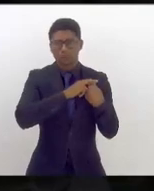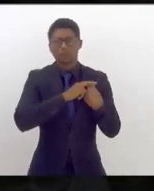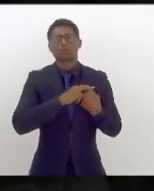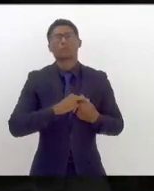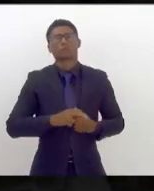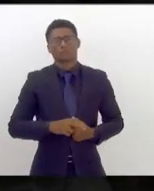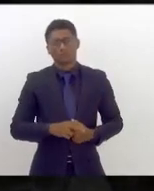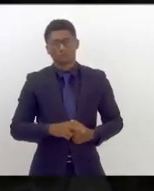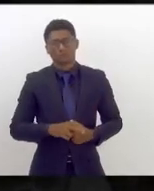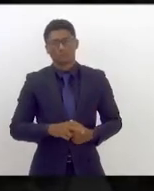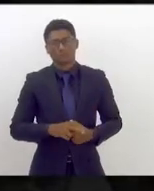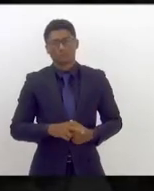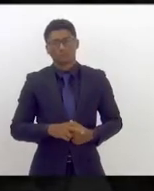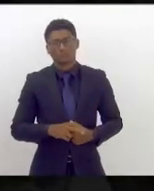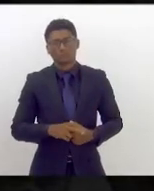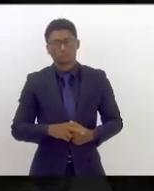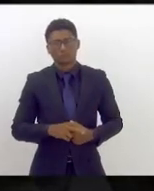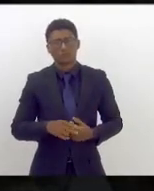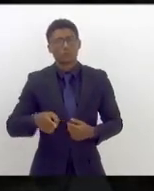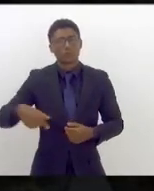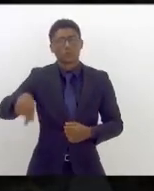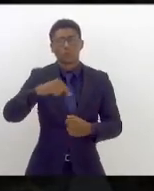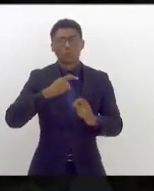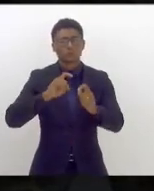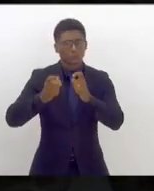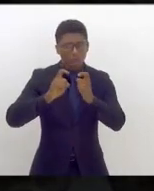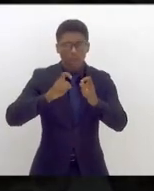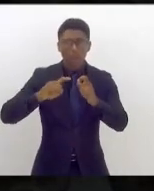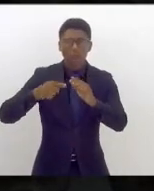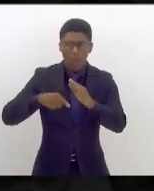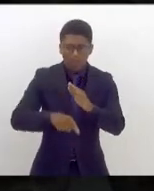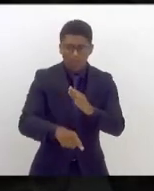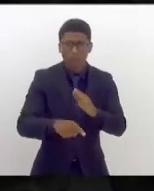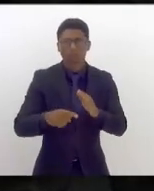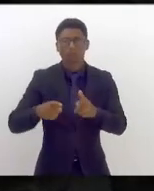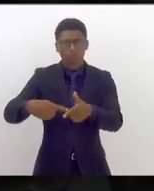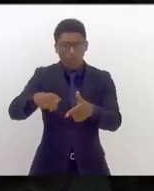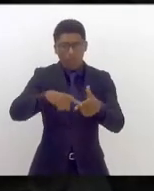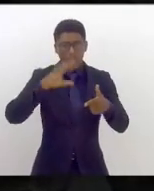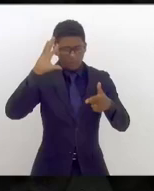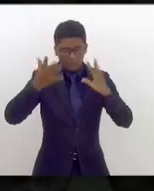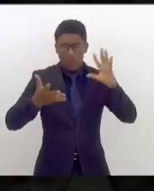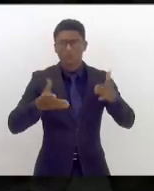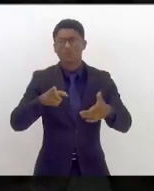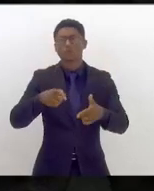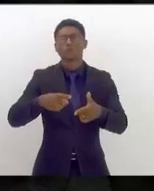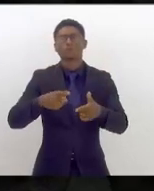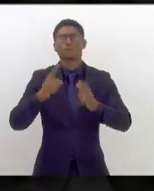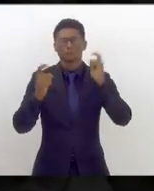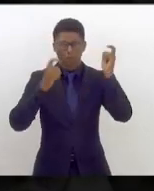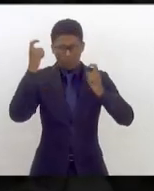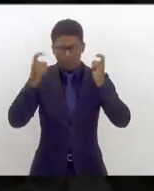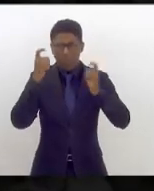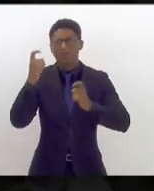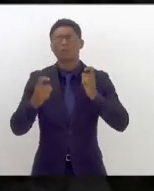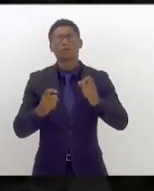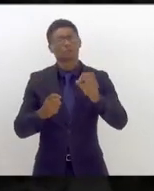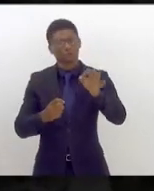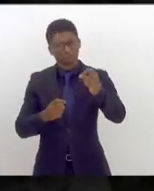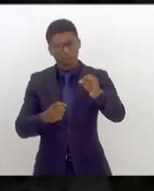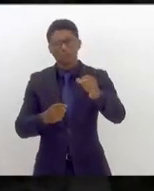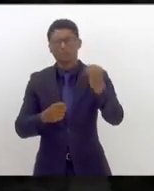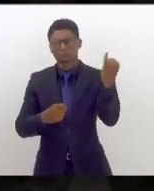de que a gente possa discutir profundamente e resolver essas questões que preocupa que são legítimas as preocupações de vossa excelência são legítimas